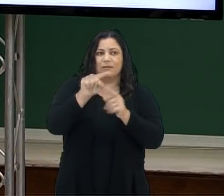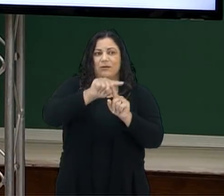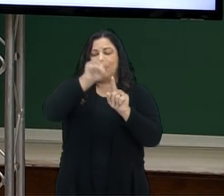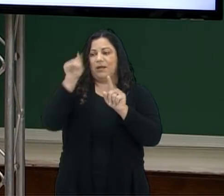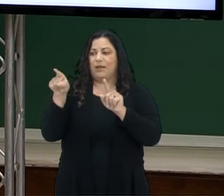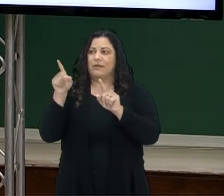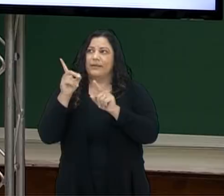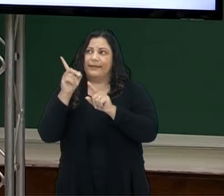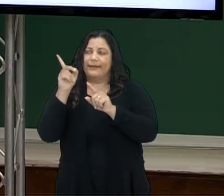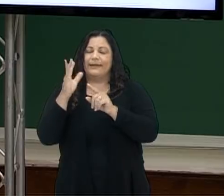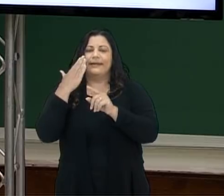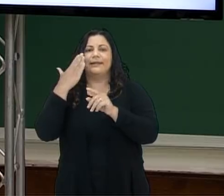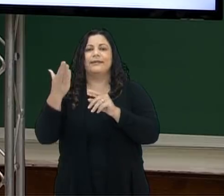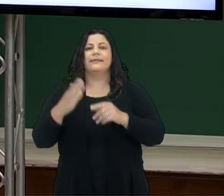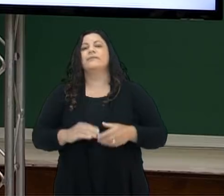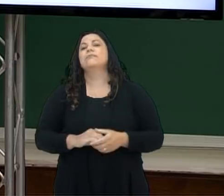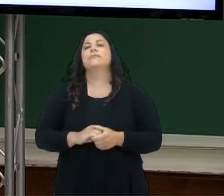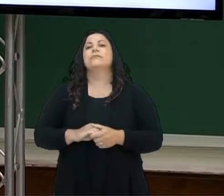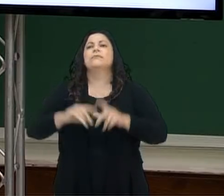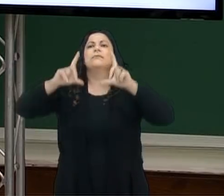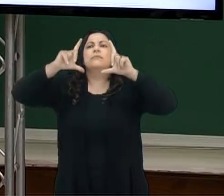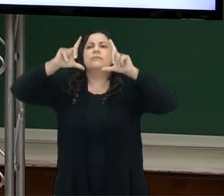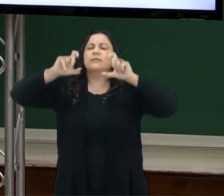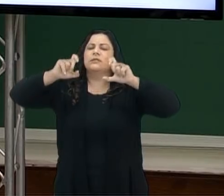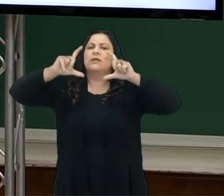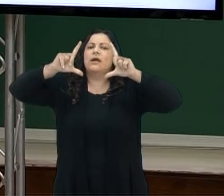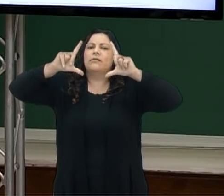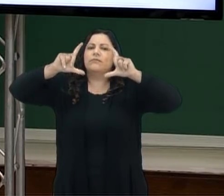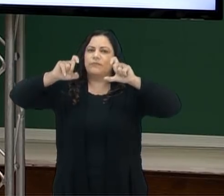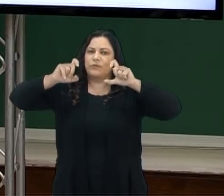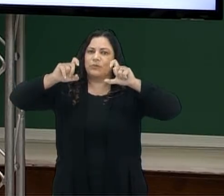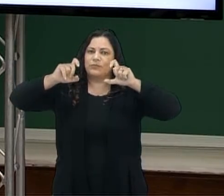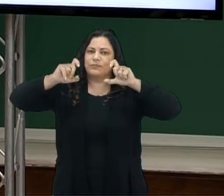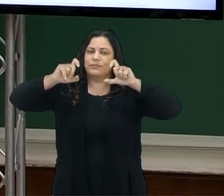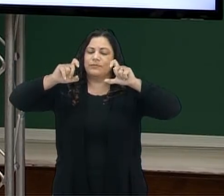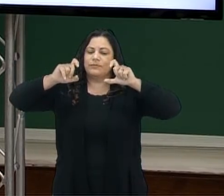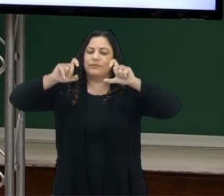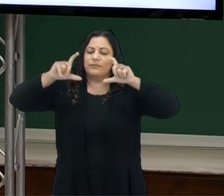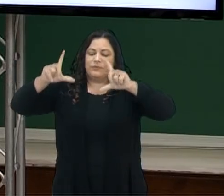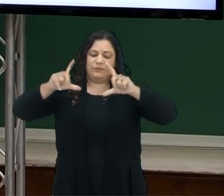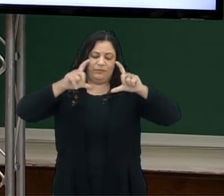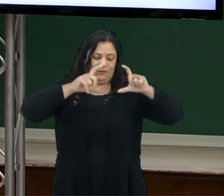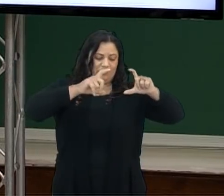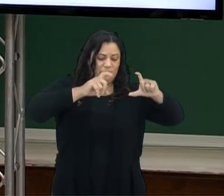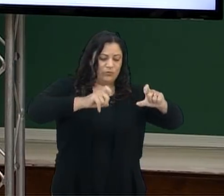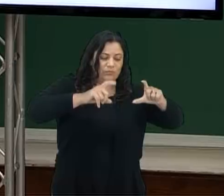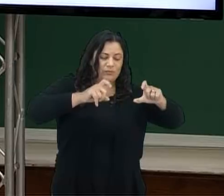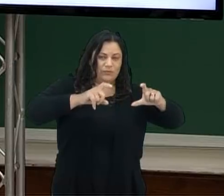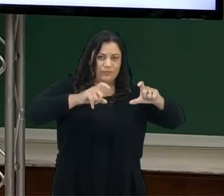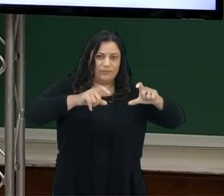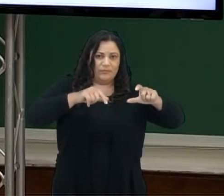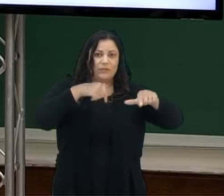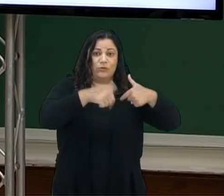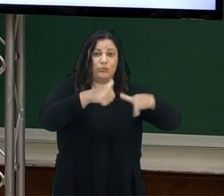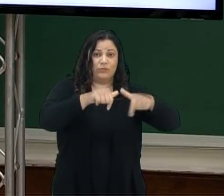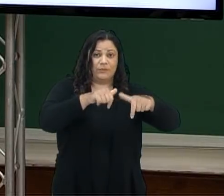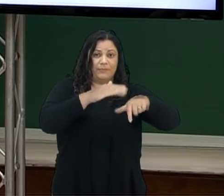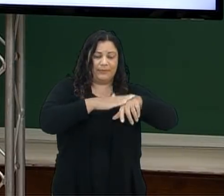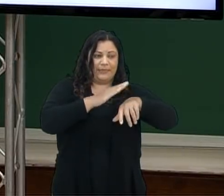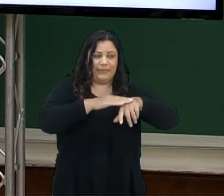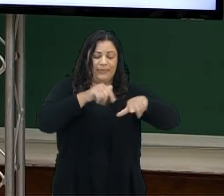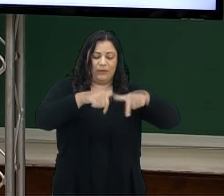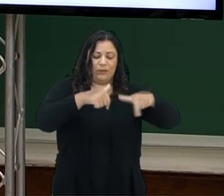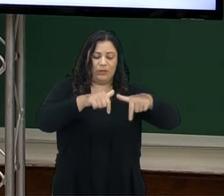essa daqui. Você vai clicar em tirar foto. Aí você vai tirar uma foto do seu trabalho, tá? Tirou